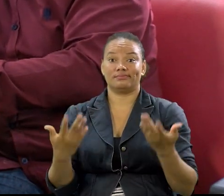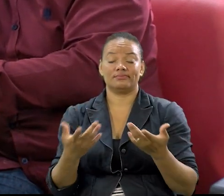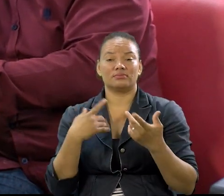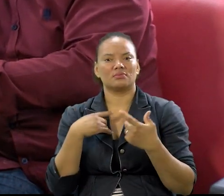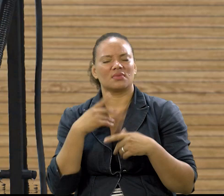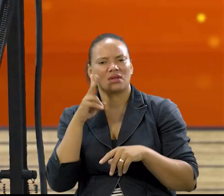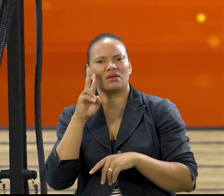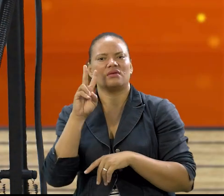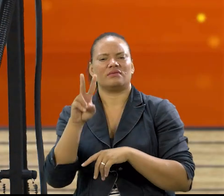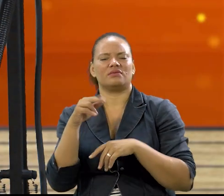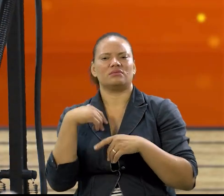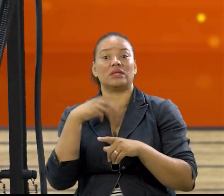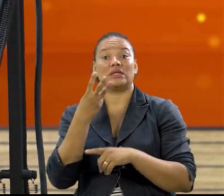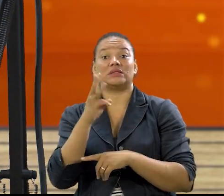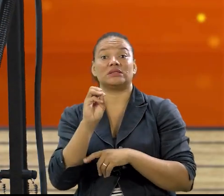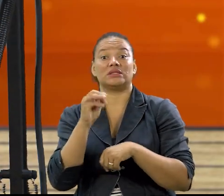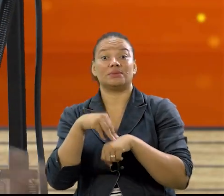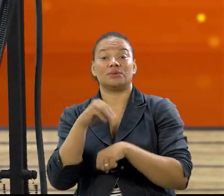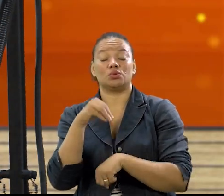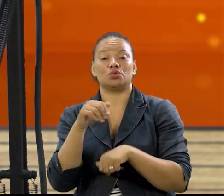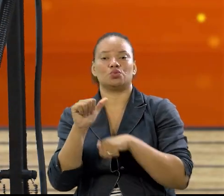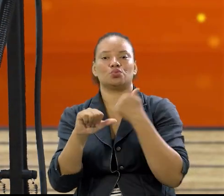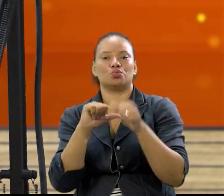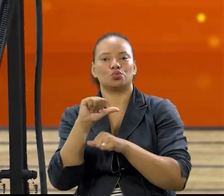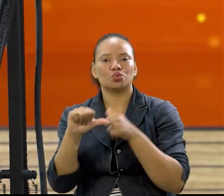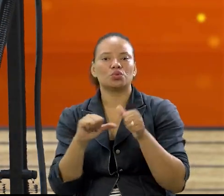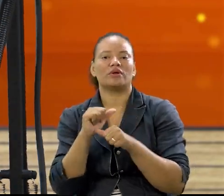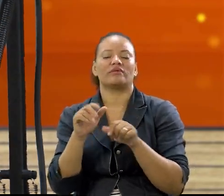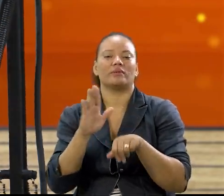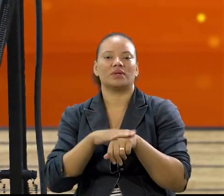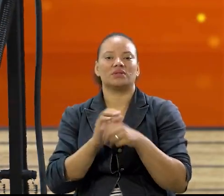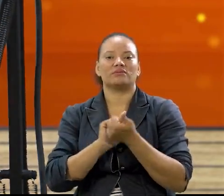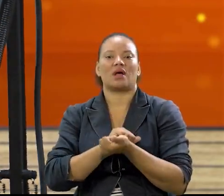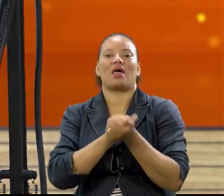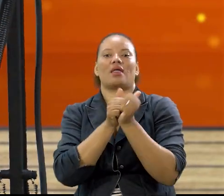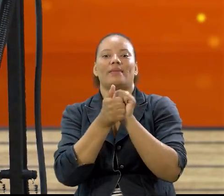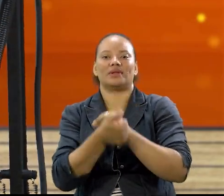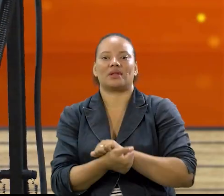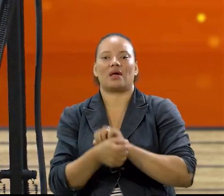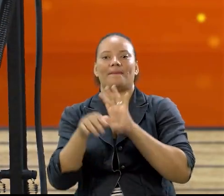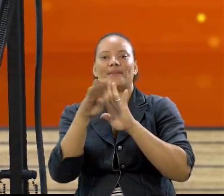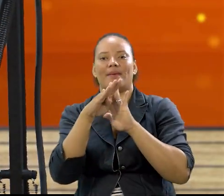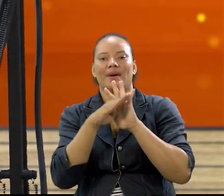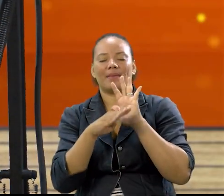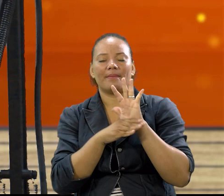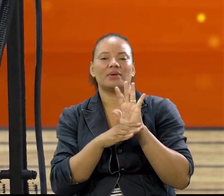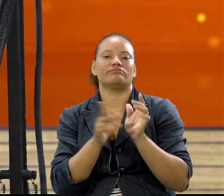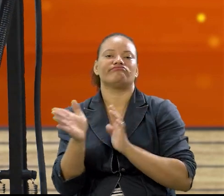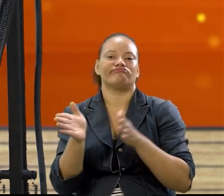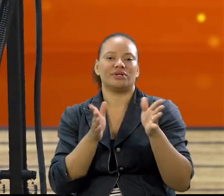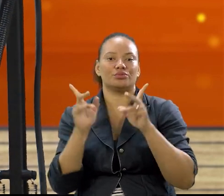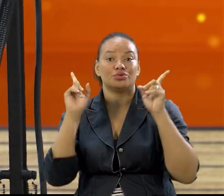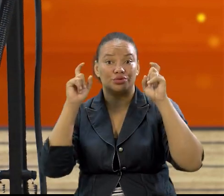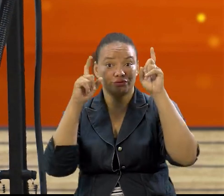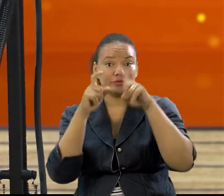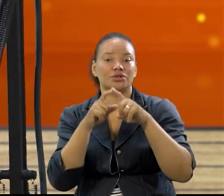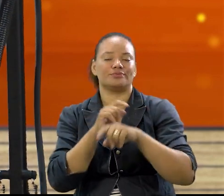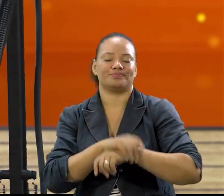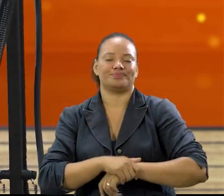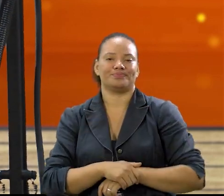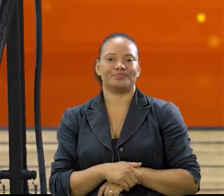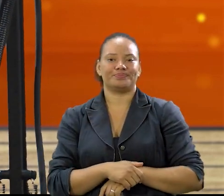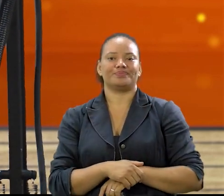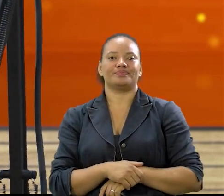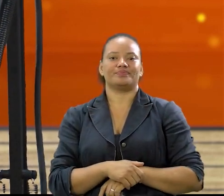era assim você ficava daqui a 30 minutos mudava lá aquilo aí você tinha que readequar a escala tudo então foi um período bem difícil sabe